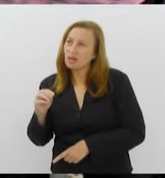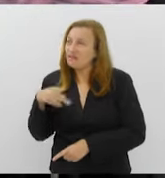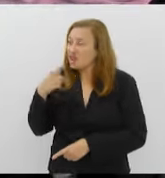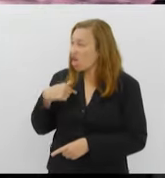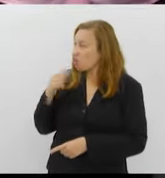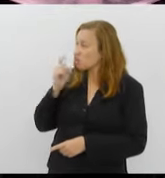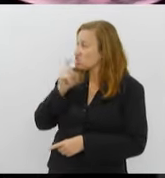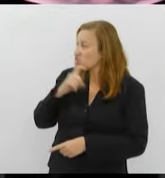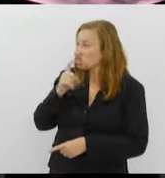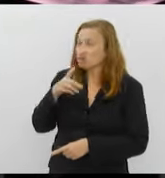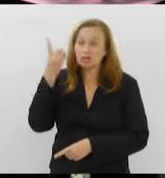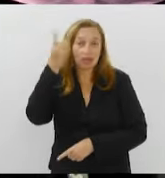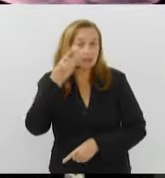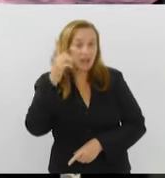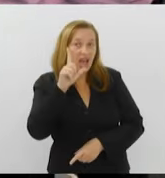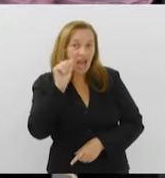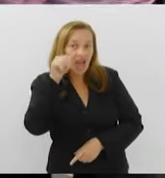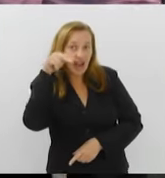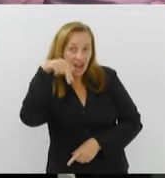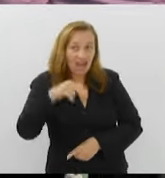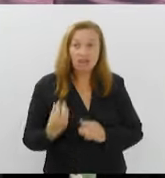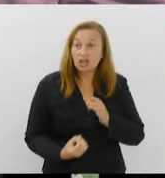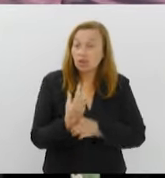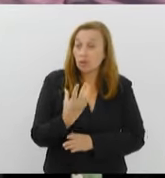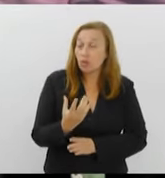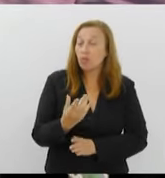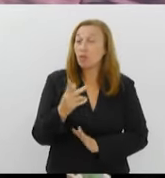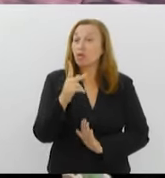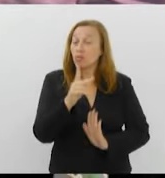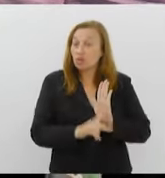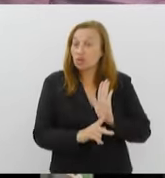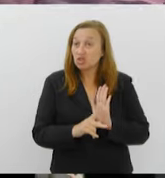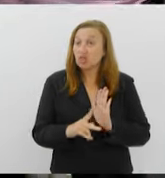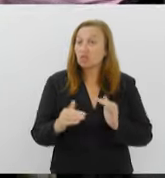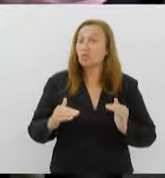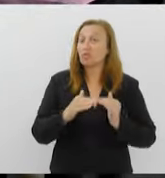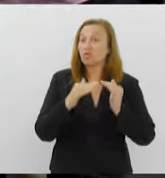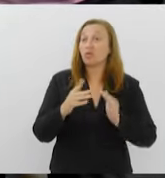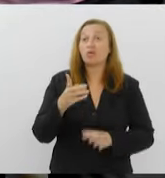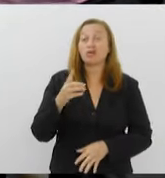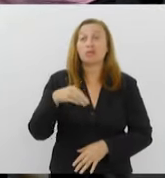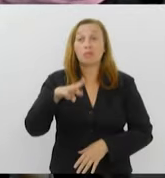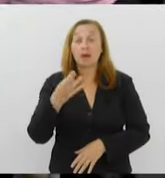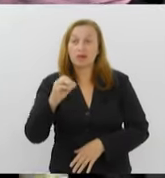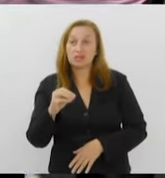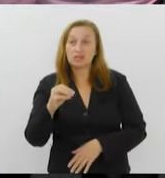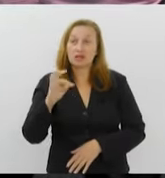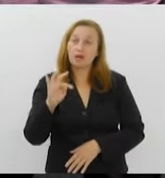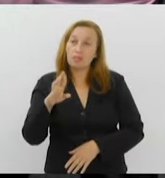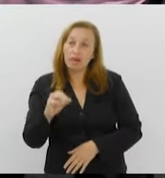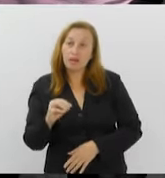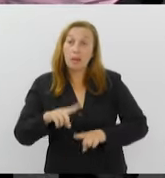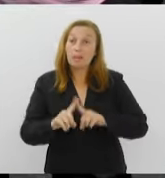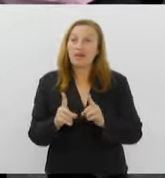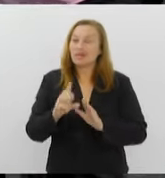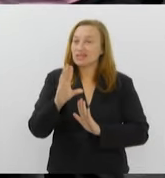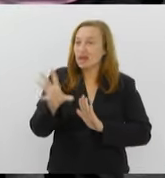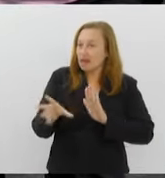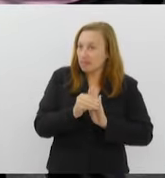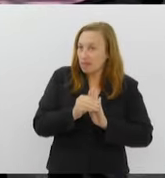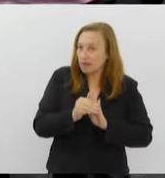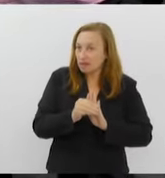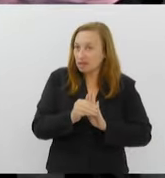o deputado Alan Lopes, que é o autor do projeto, veio aqui e confirmou o que o Márcio Roberto falou, mas a emenda da CCJ fala claramente permitido uma